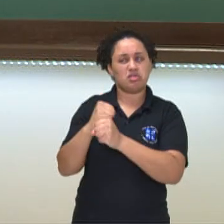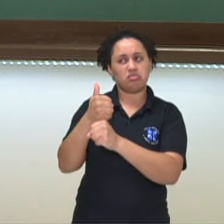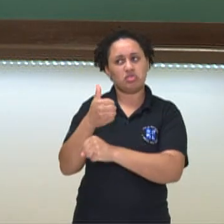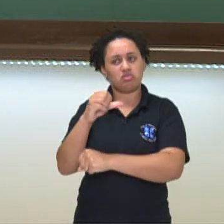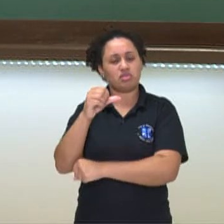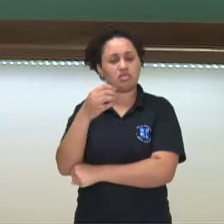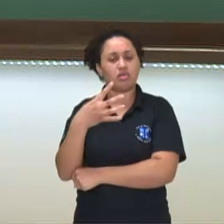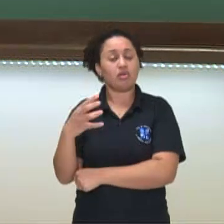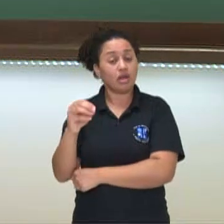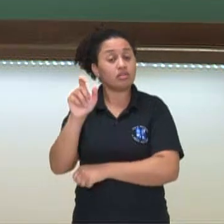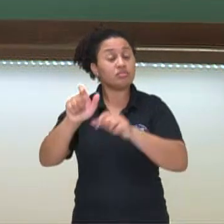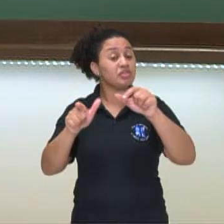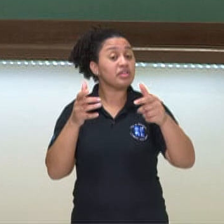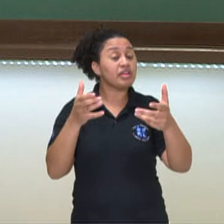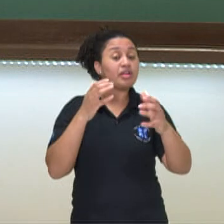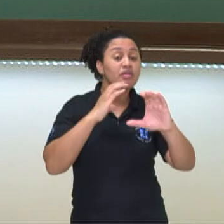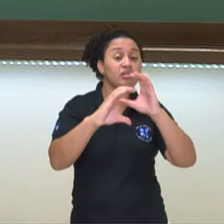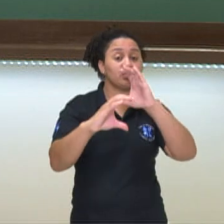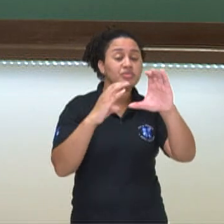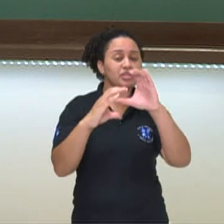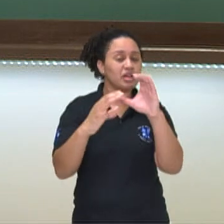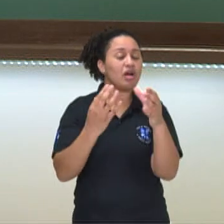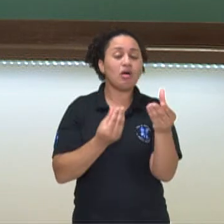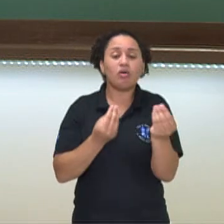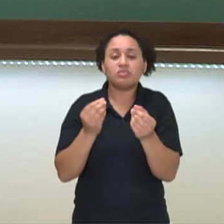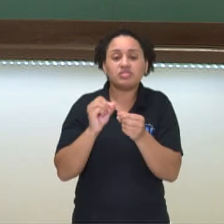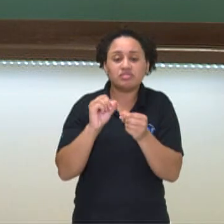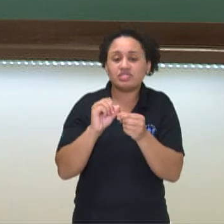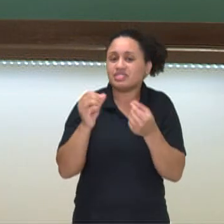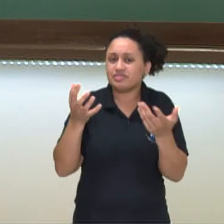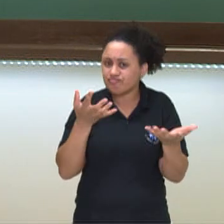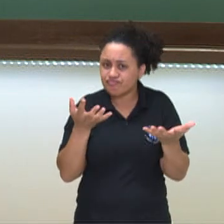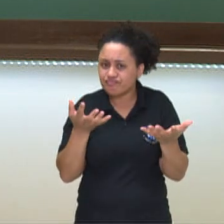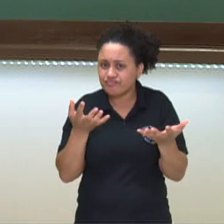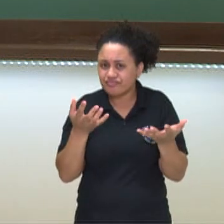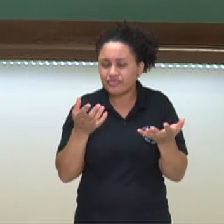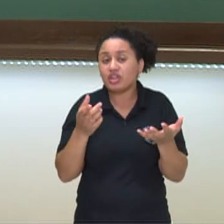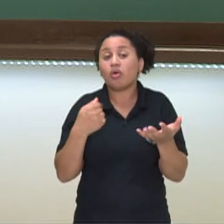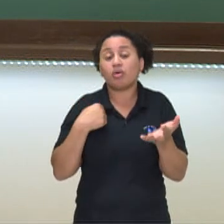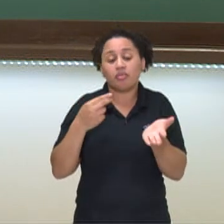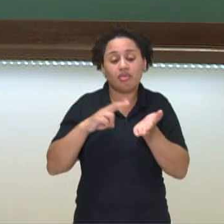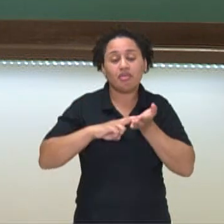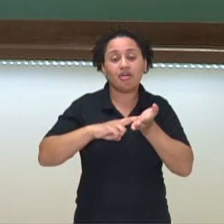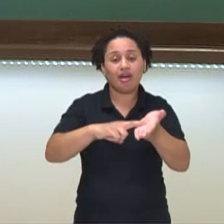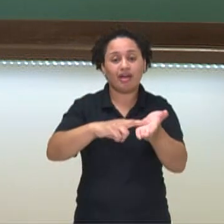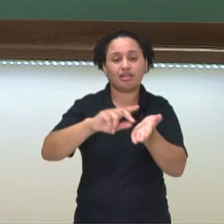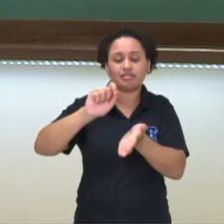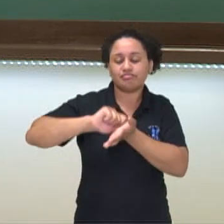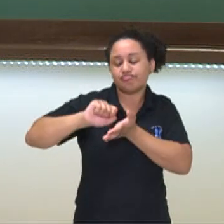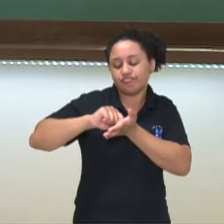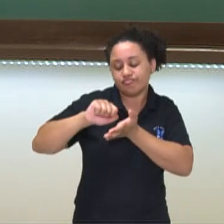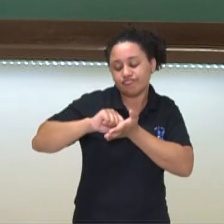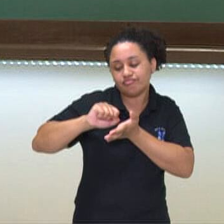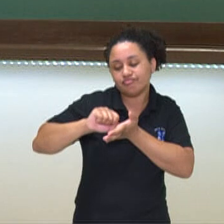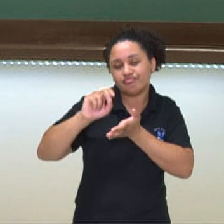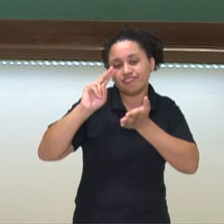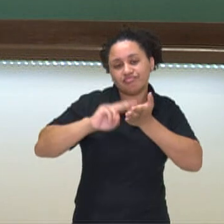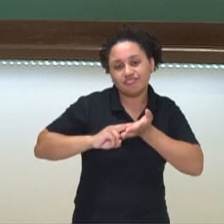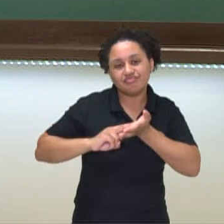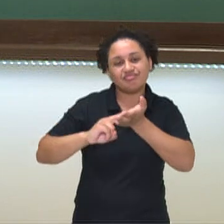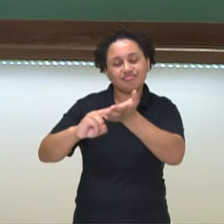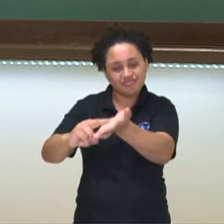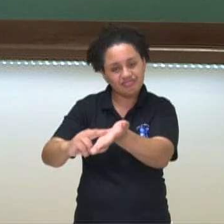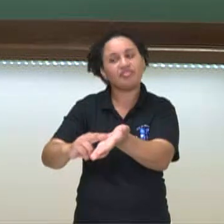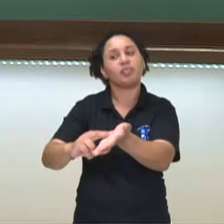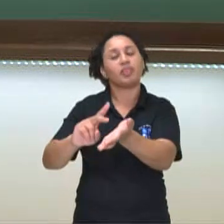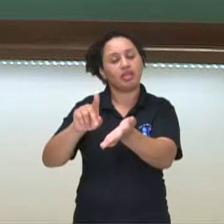pessoas queriam se comunicar umas com as outras, o principal meio utilizado eram as correspondências escritas. Utilizava-se o correio